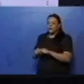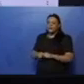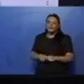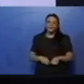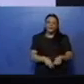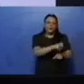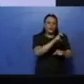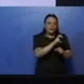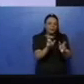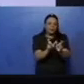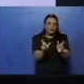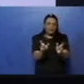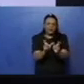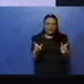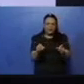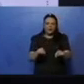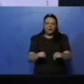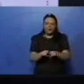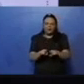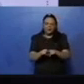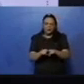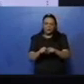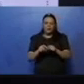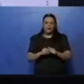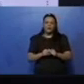há ainda